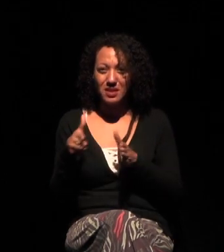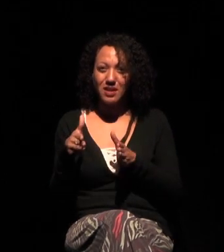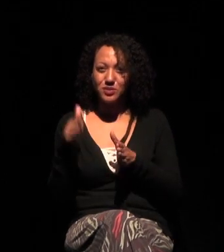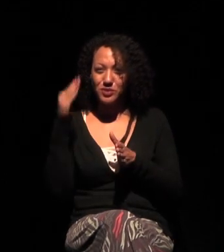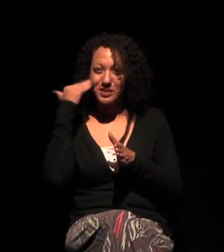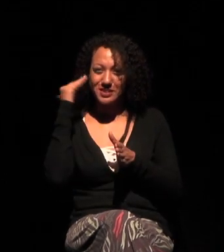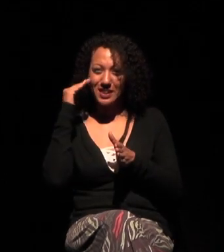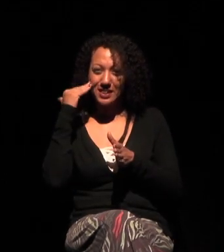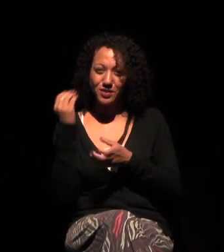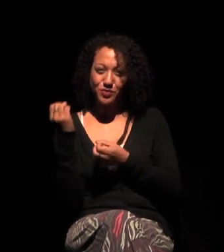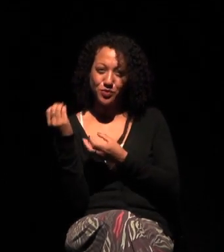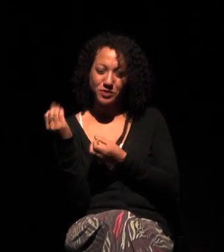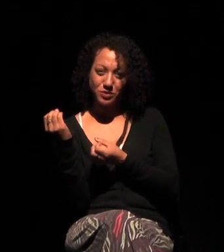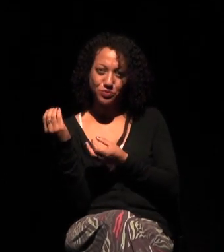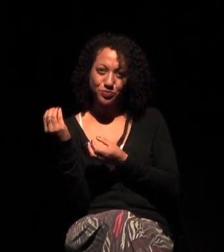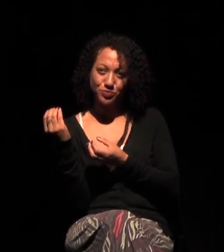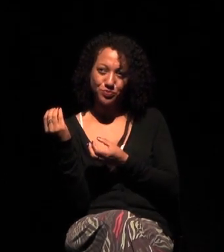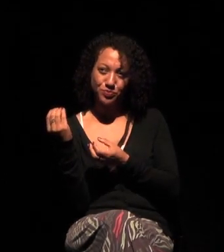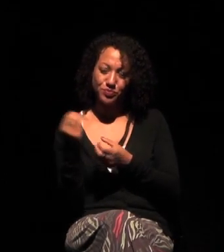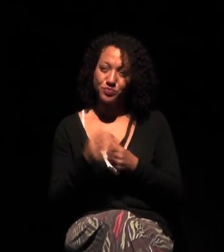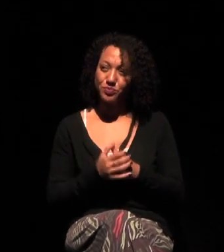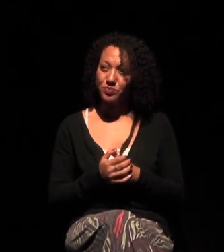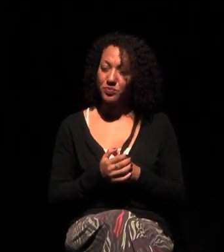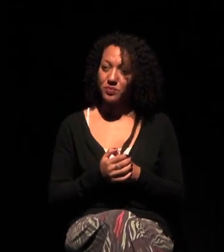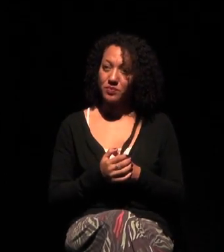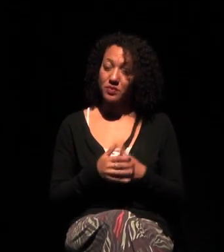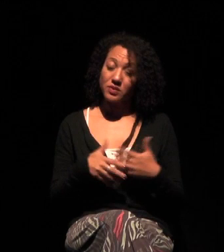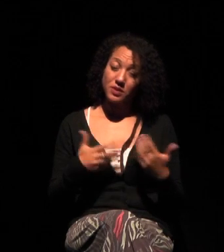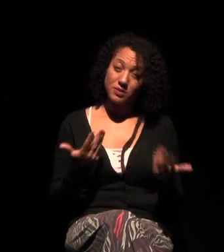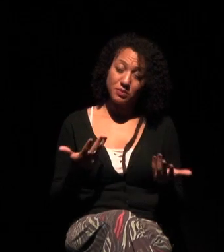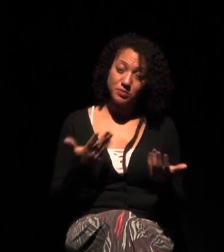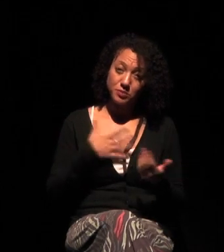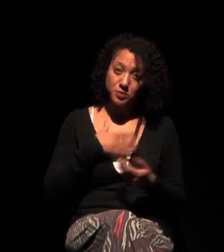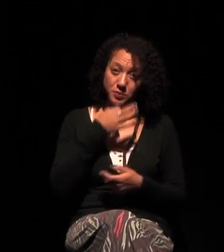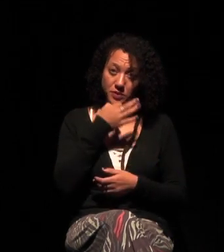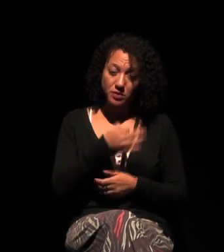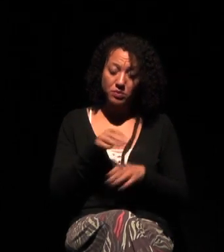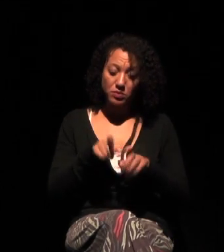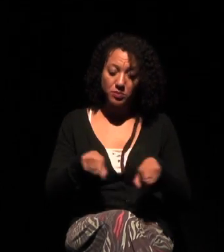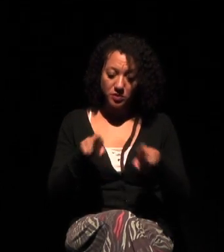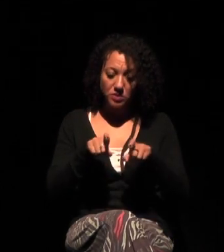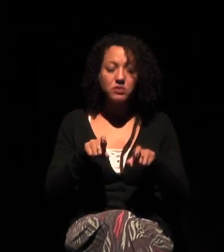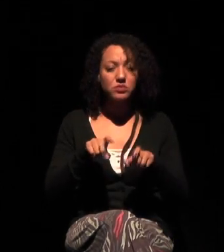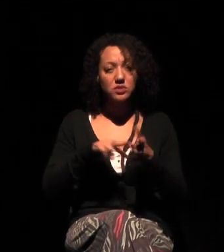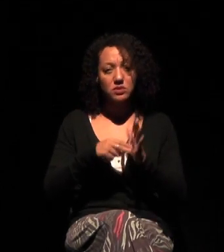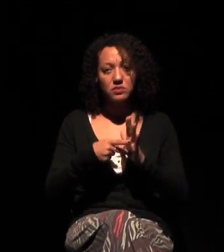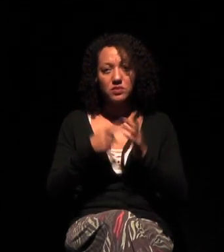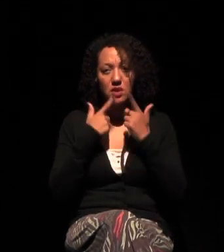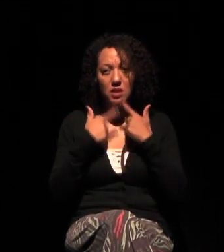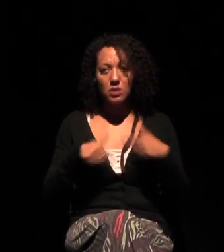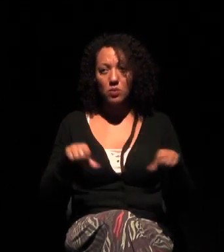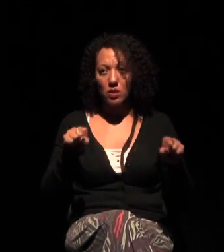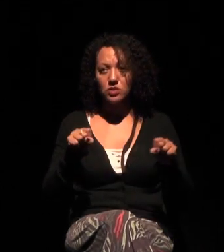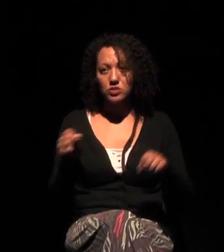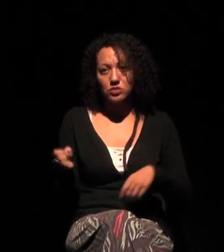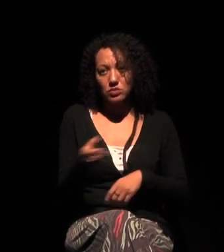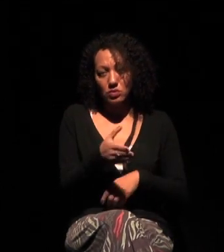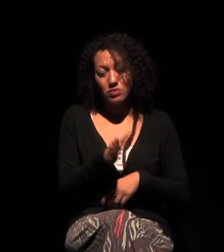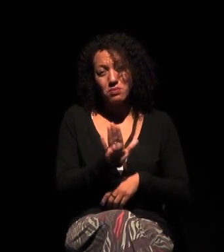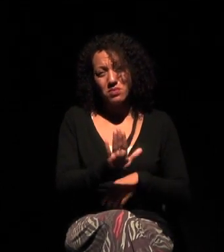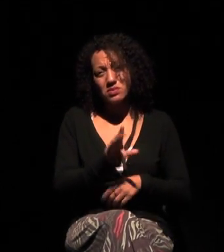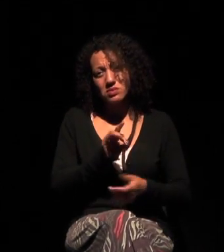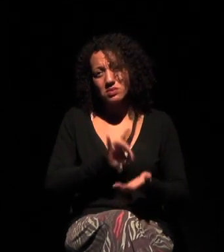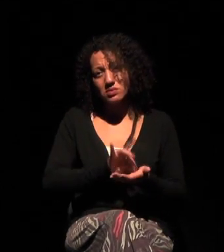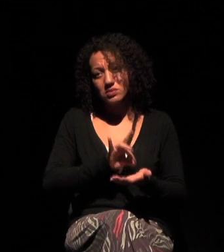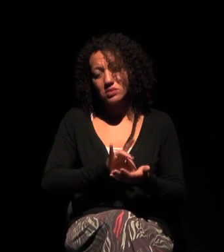entender dados e então sim eu acho que a computação é uma nova linguagem ela traz uma nova linguagem mas na verdade